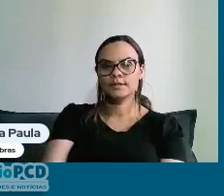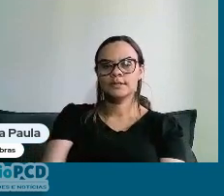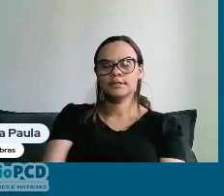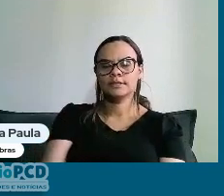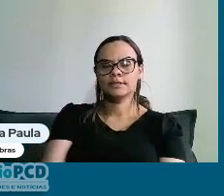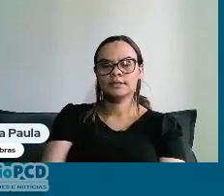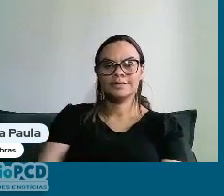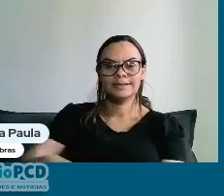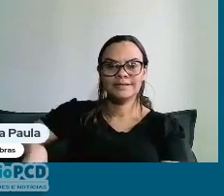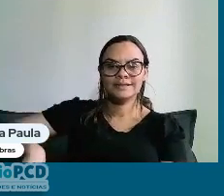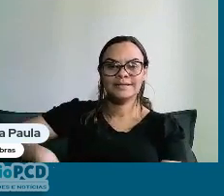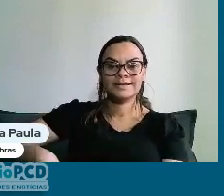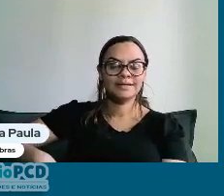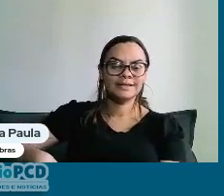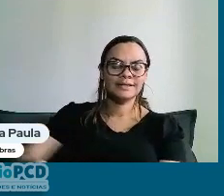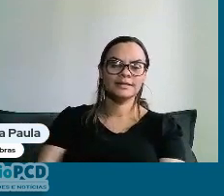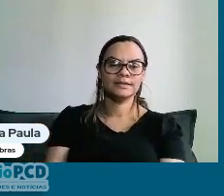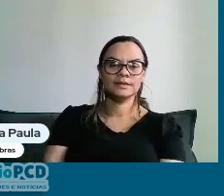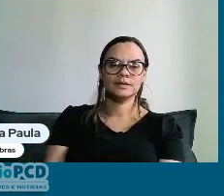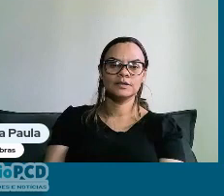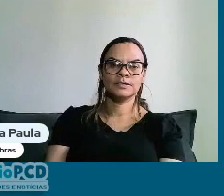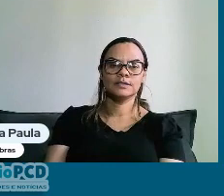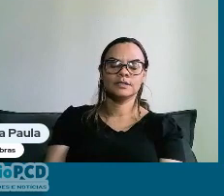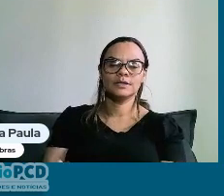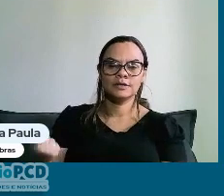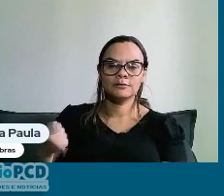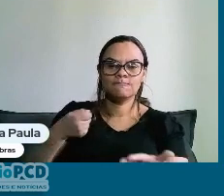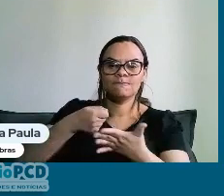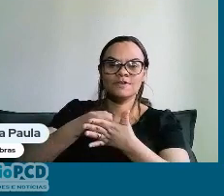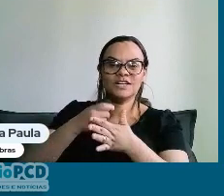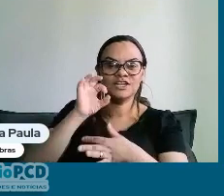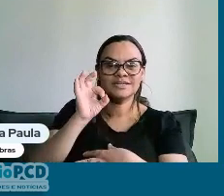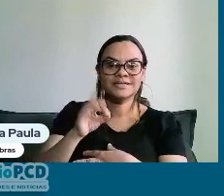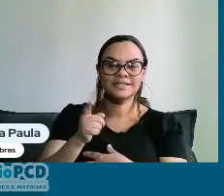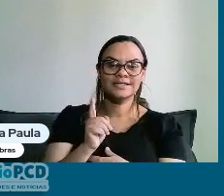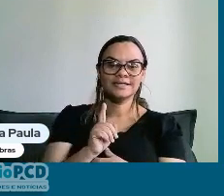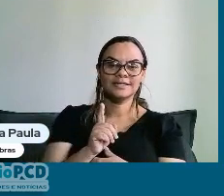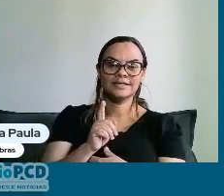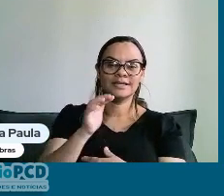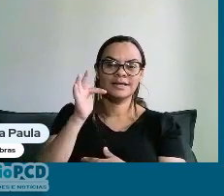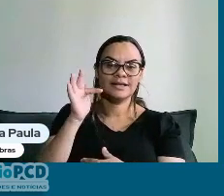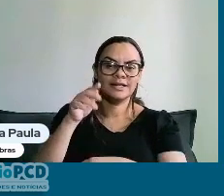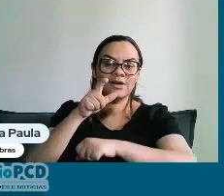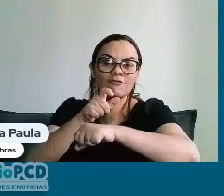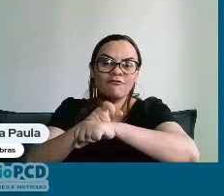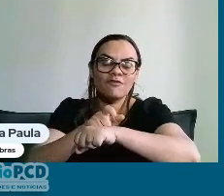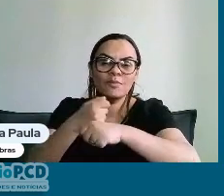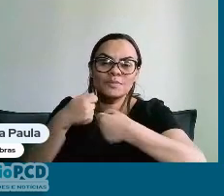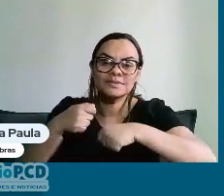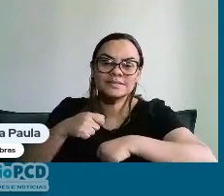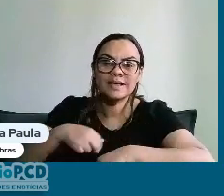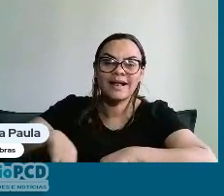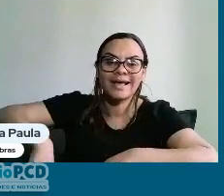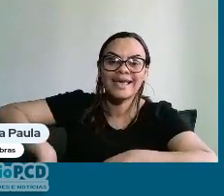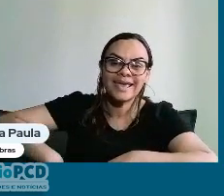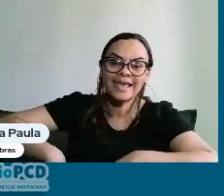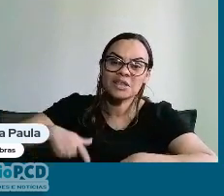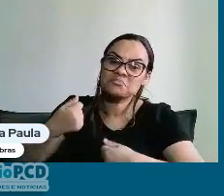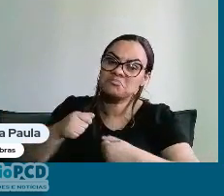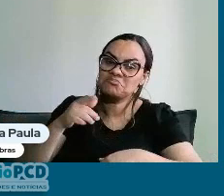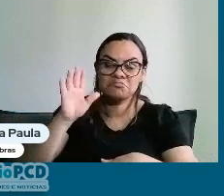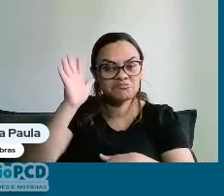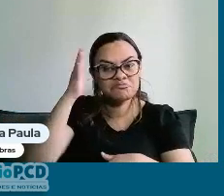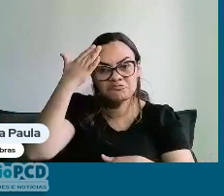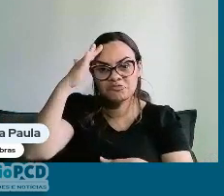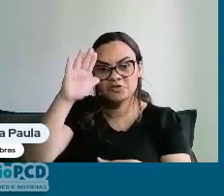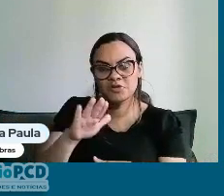renal, ainda não dá para a gente afirmar com toda certeza se o Faustão vai necessitar de um transplante renal, porque pode ser que ele tenha aquilo que a gente